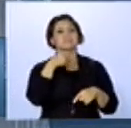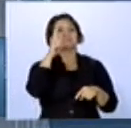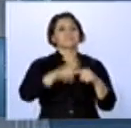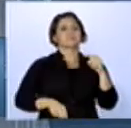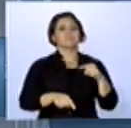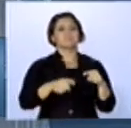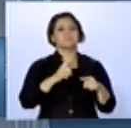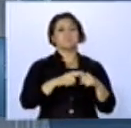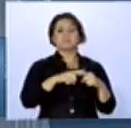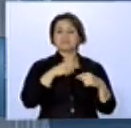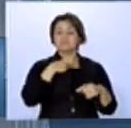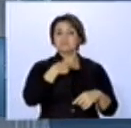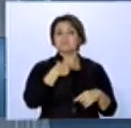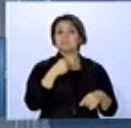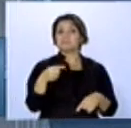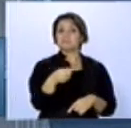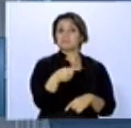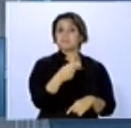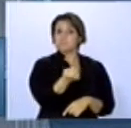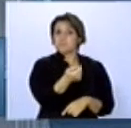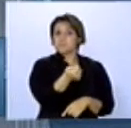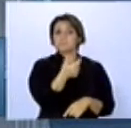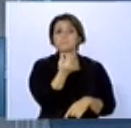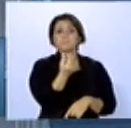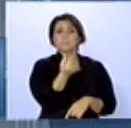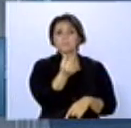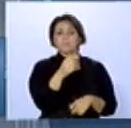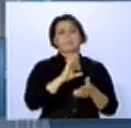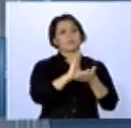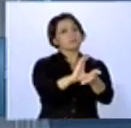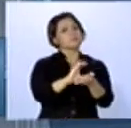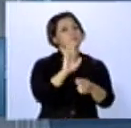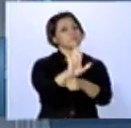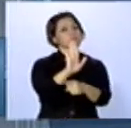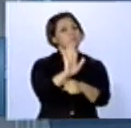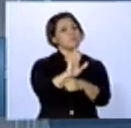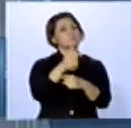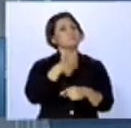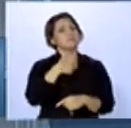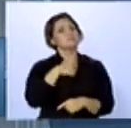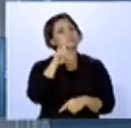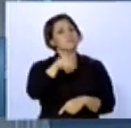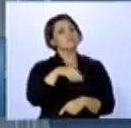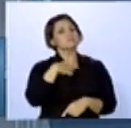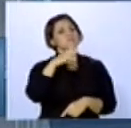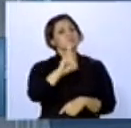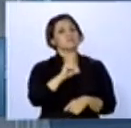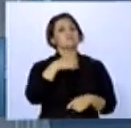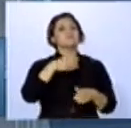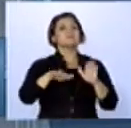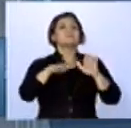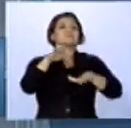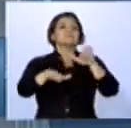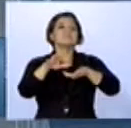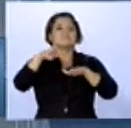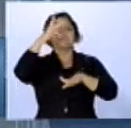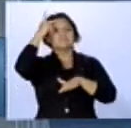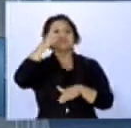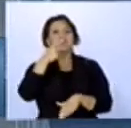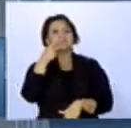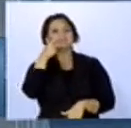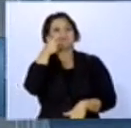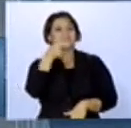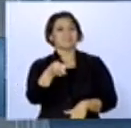absolutamente eu estou longe de ser um Liberal nesse sentido mas esse é o argumento que normalmente a gente encontra